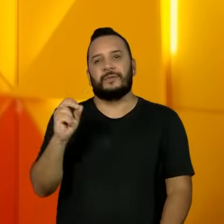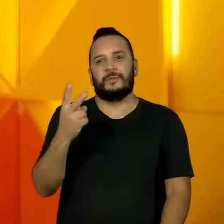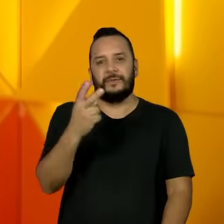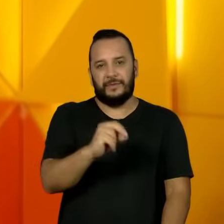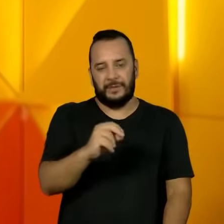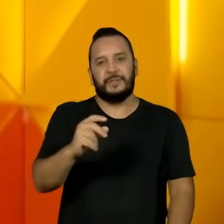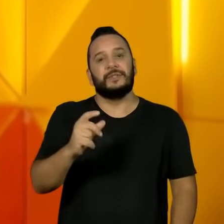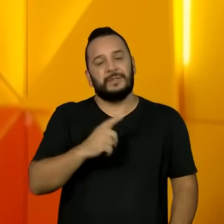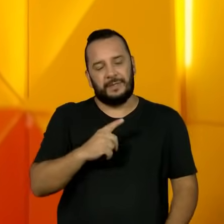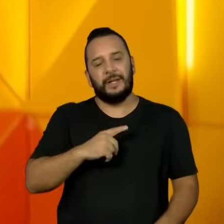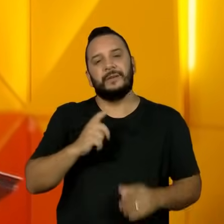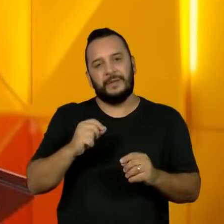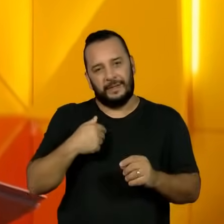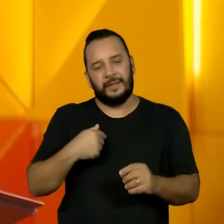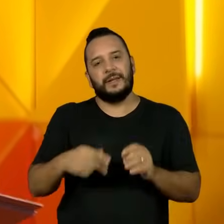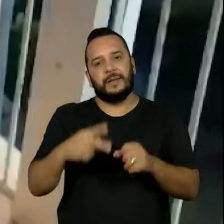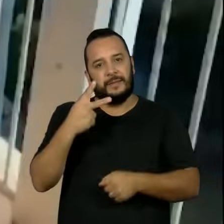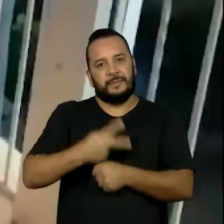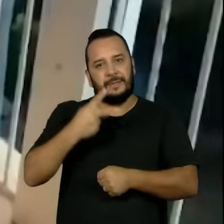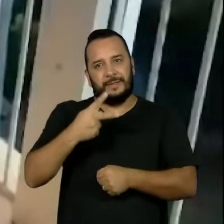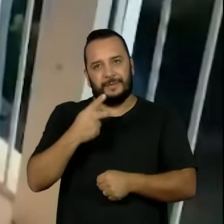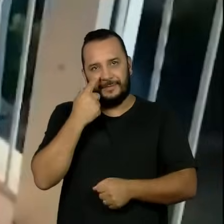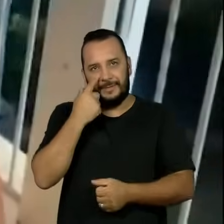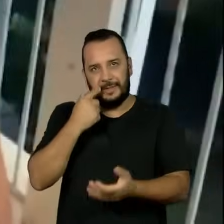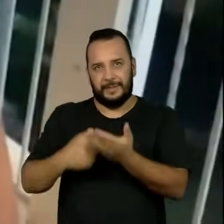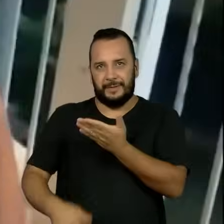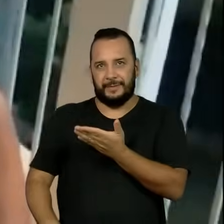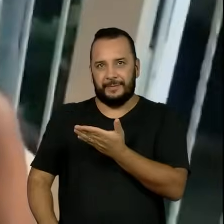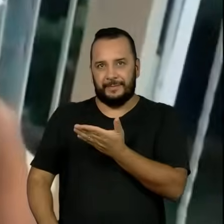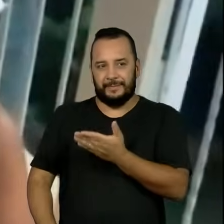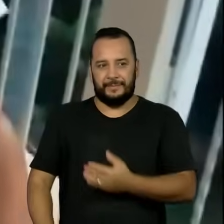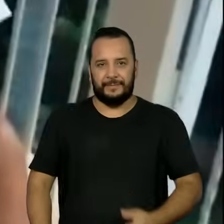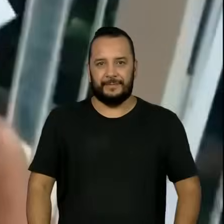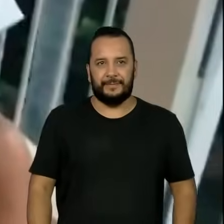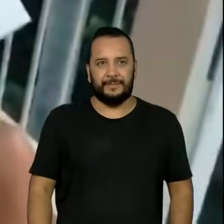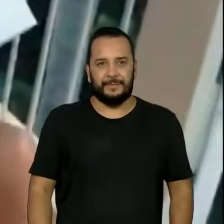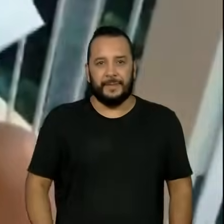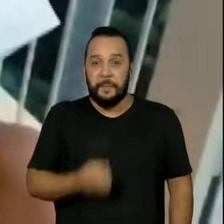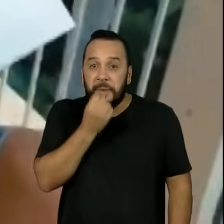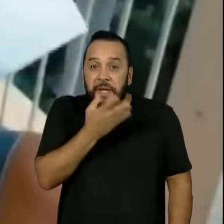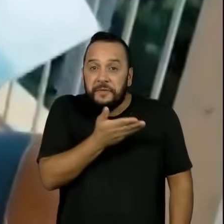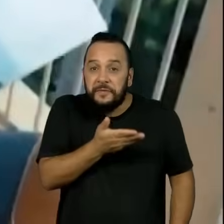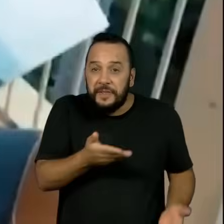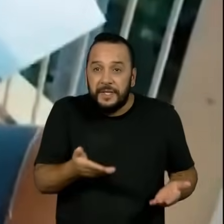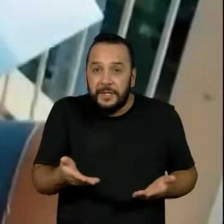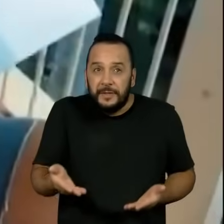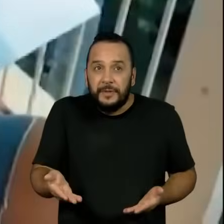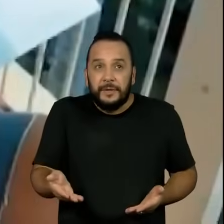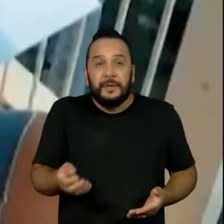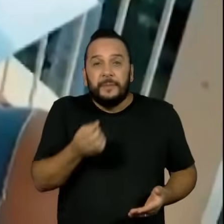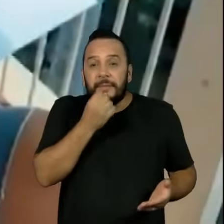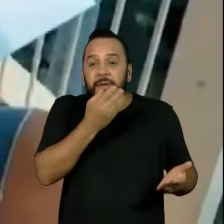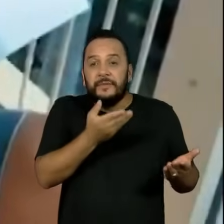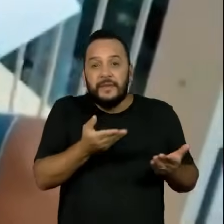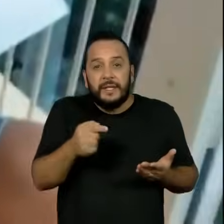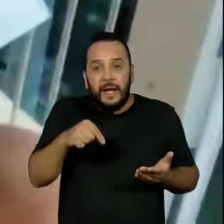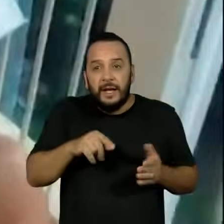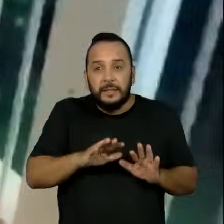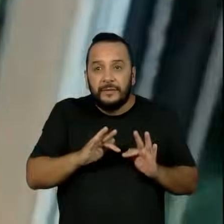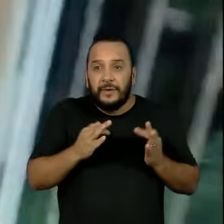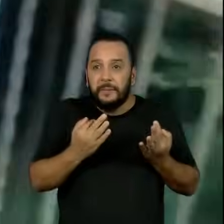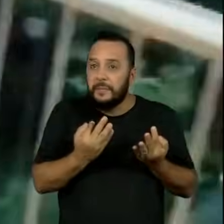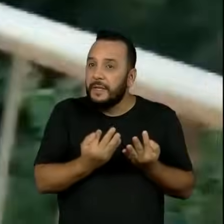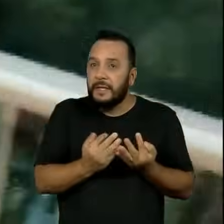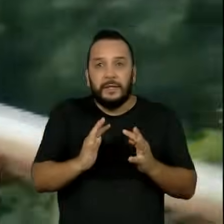um PlayStation. Até já. Seja bem-vindo, viu? Seja bem-vindo a essa família. É